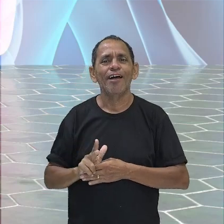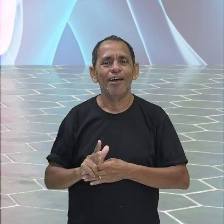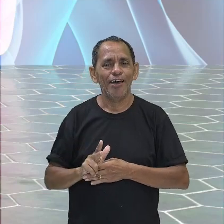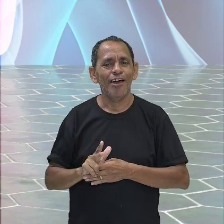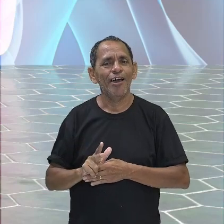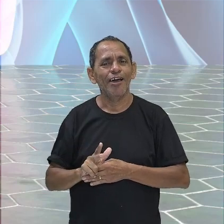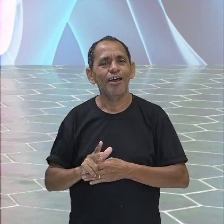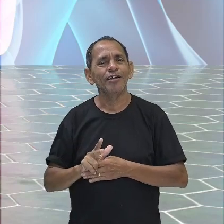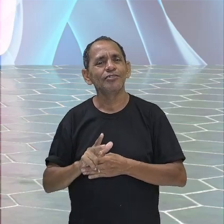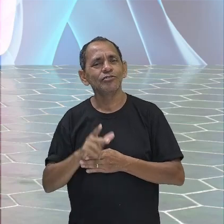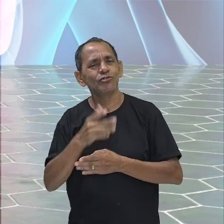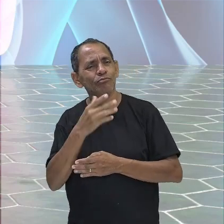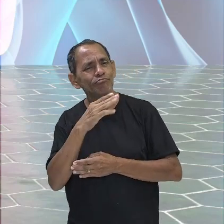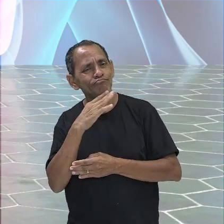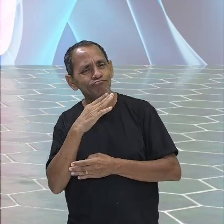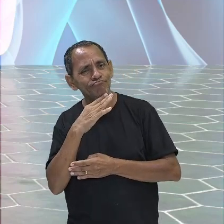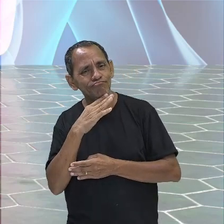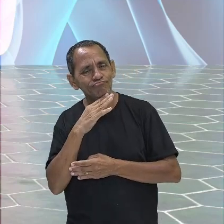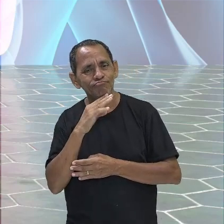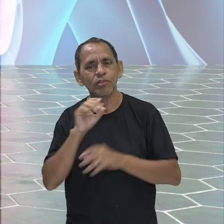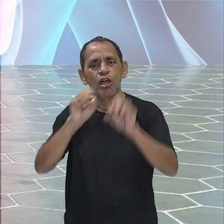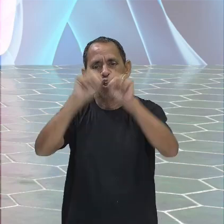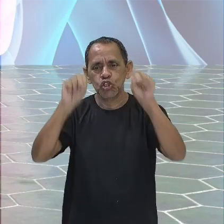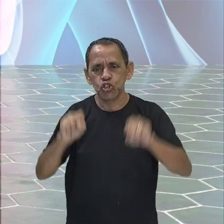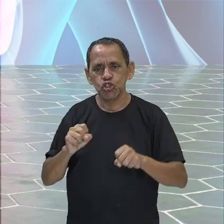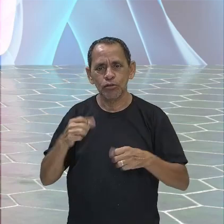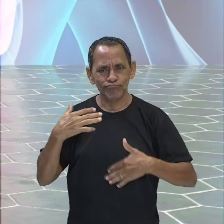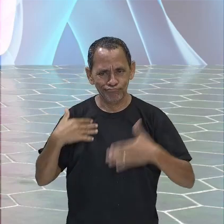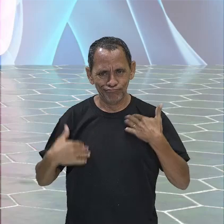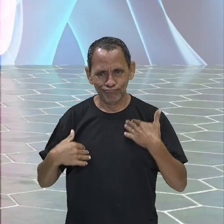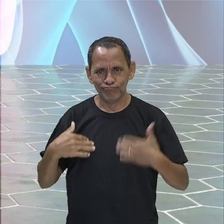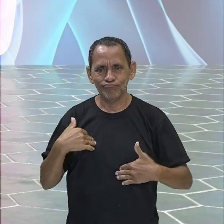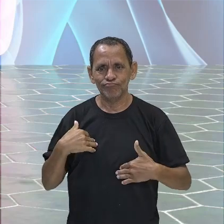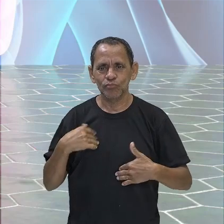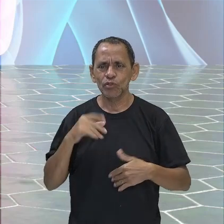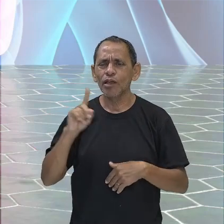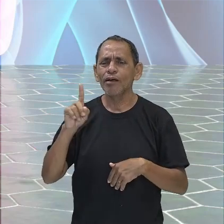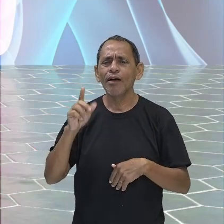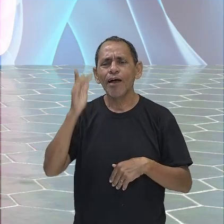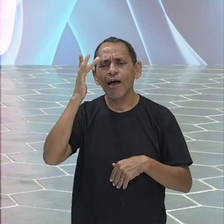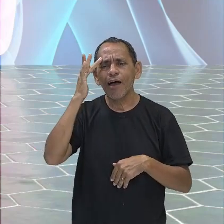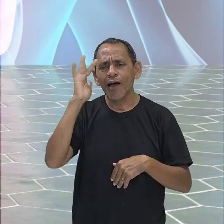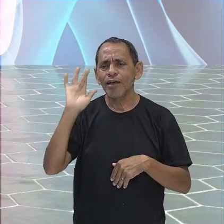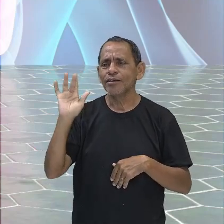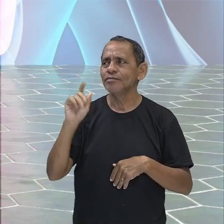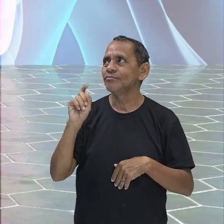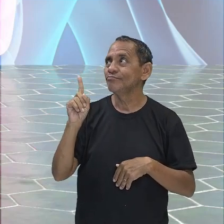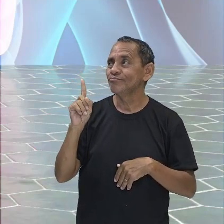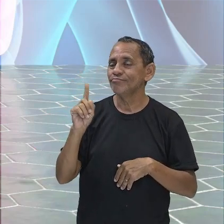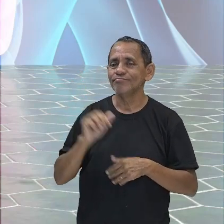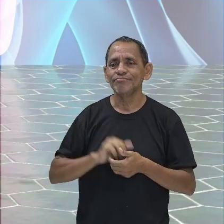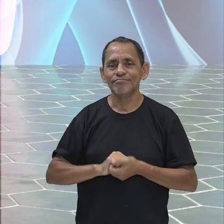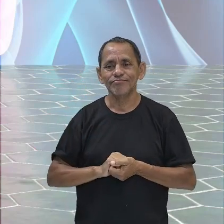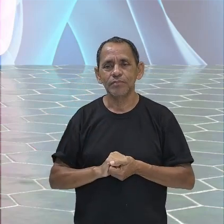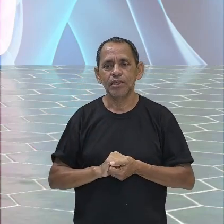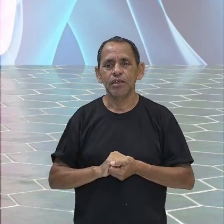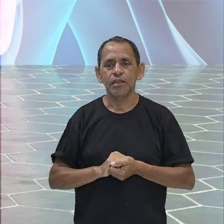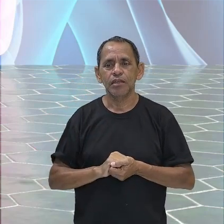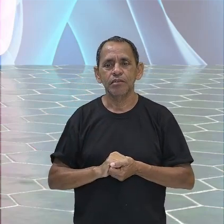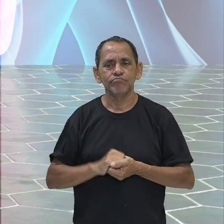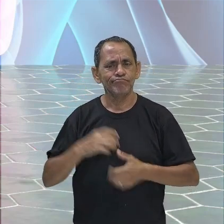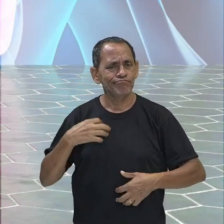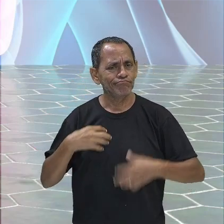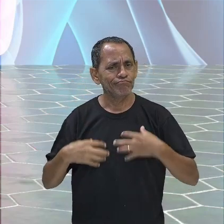os sistemas do corpo humano. O que vocês acham que é esse daqui que está atrás de mim? Olha só, o que órgãos